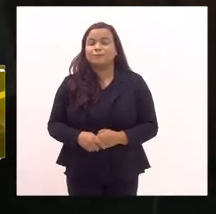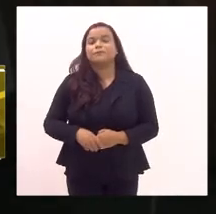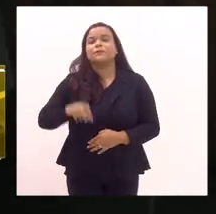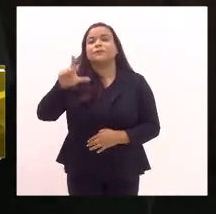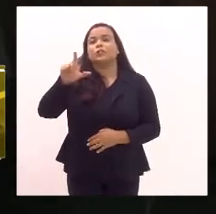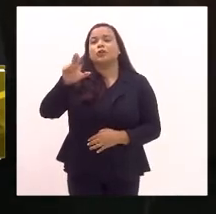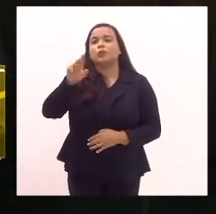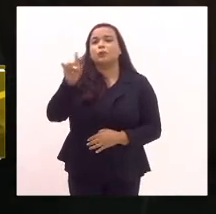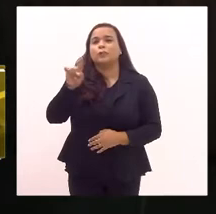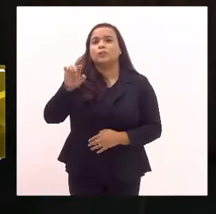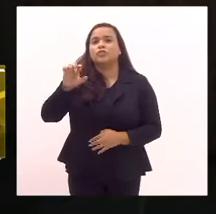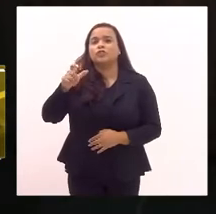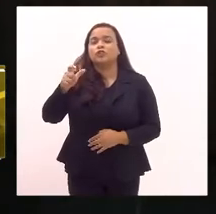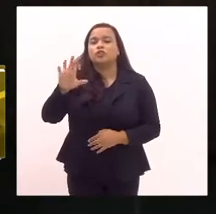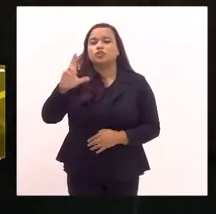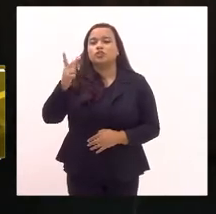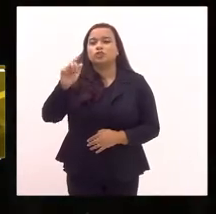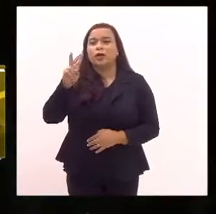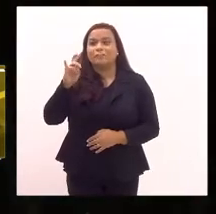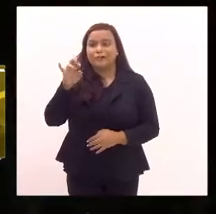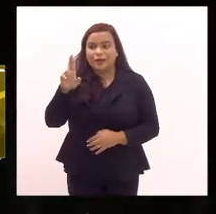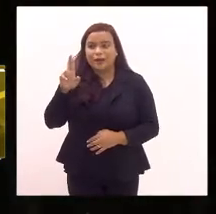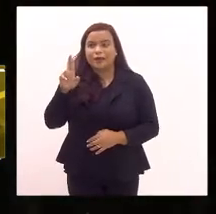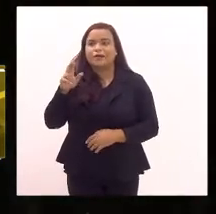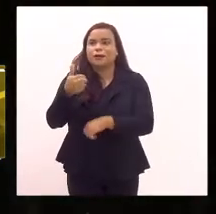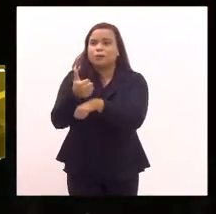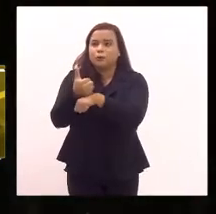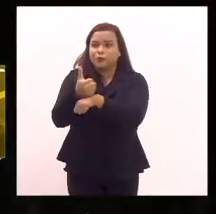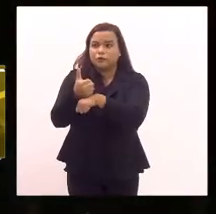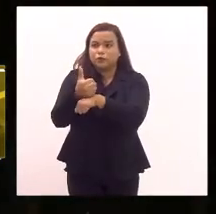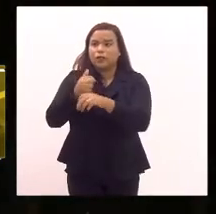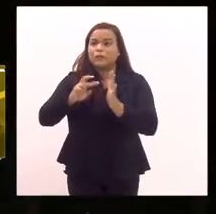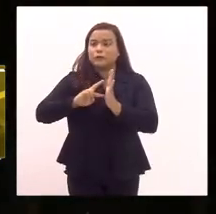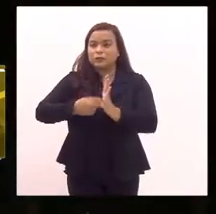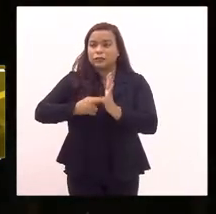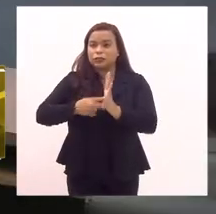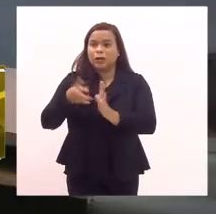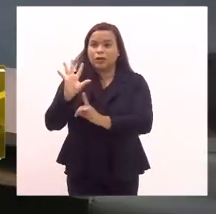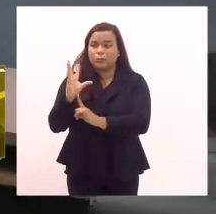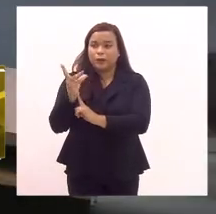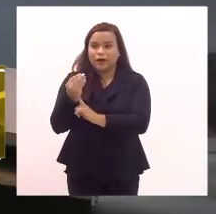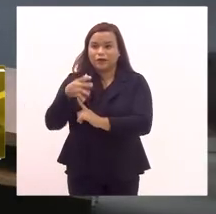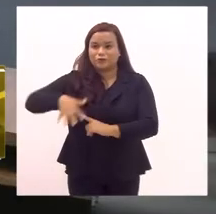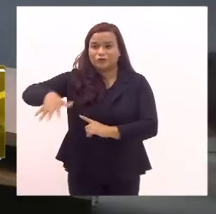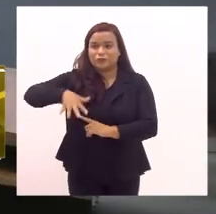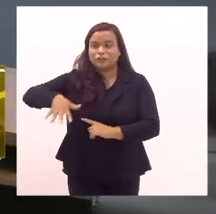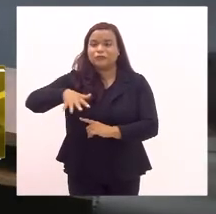Luiz Xavier dos Santos, profissional do Sindicato dos Artistas.